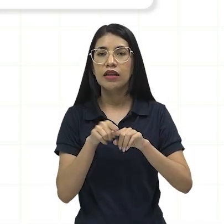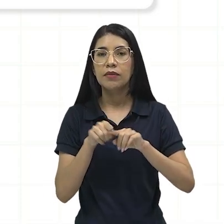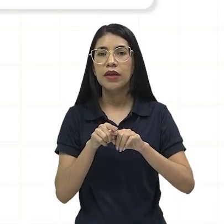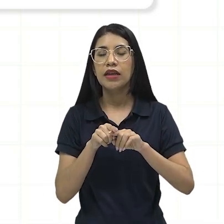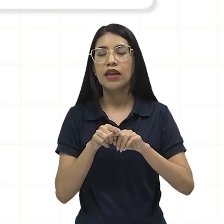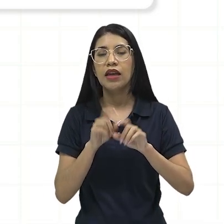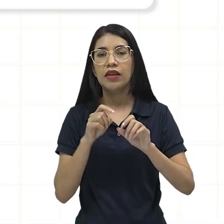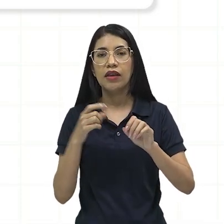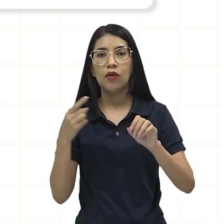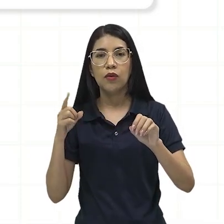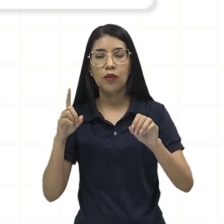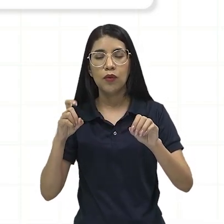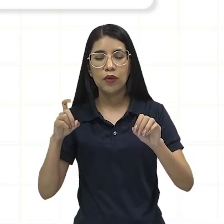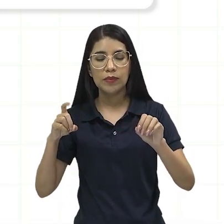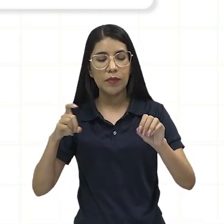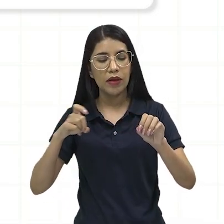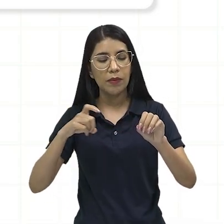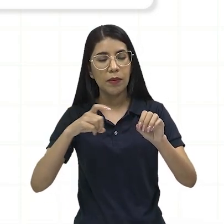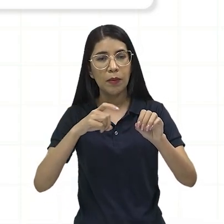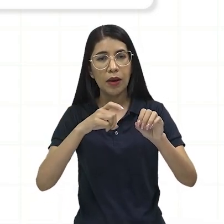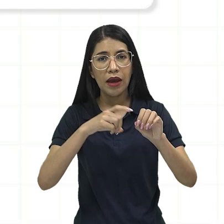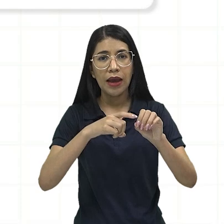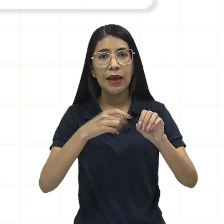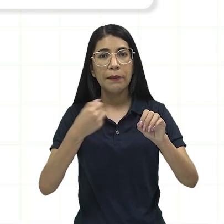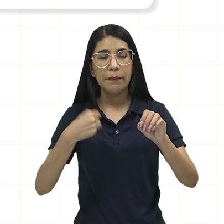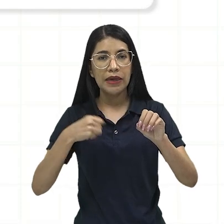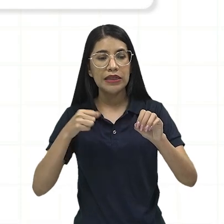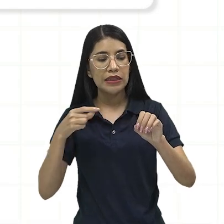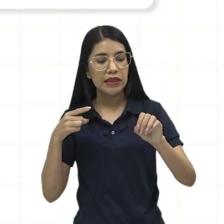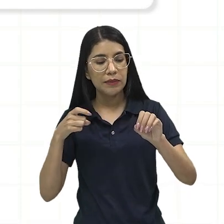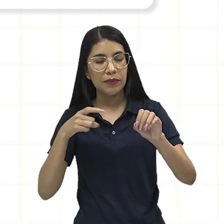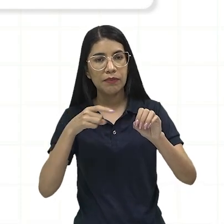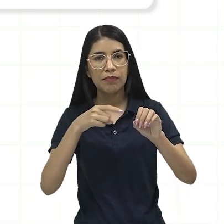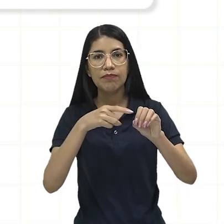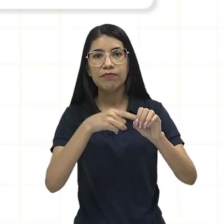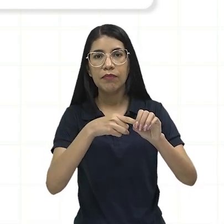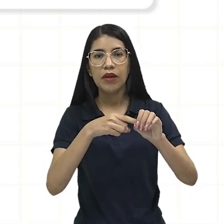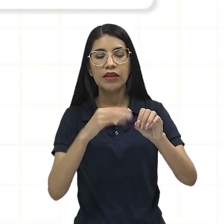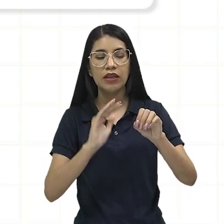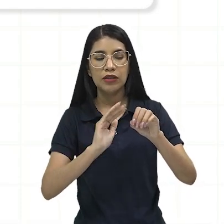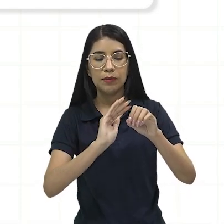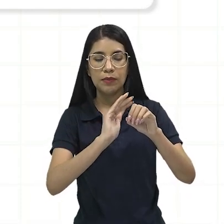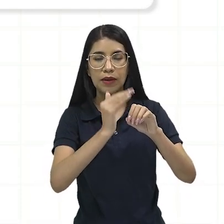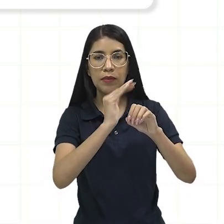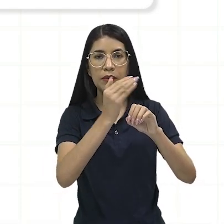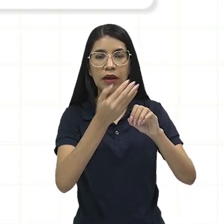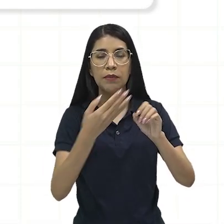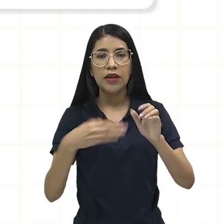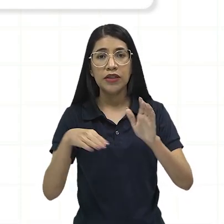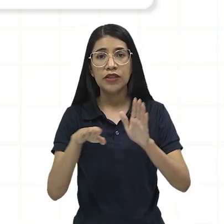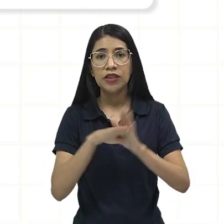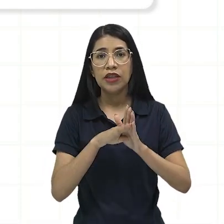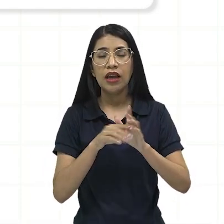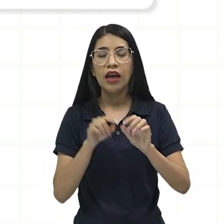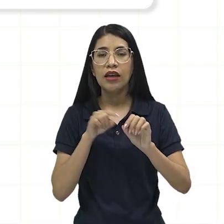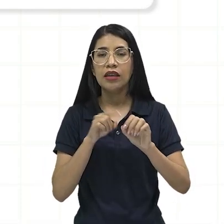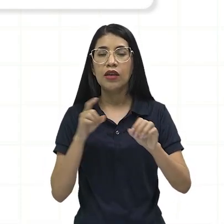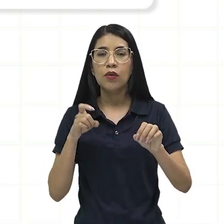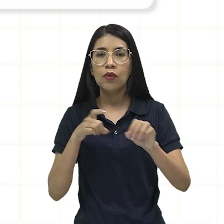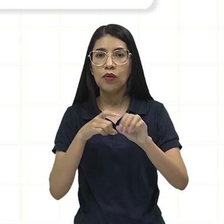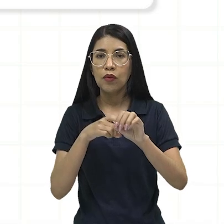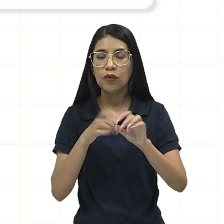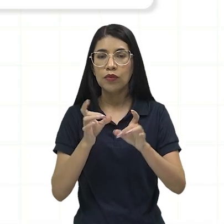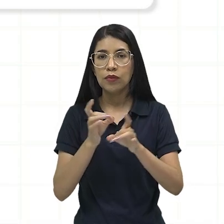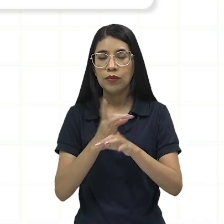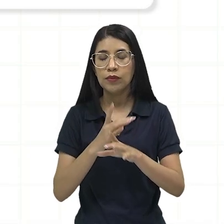pelo espermatozoide, ou seja, ele vai ter que ultrapassar todas essas camadas até chegar, né, a fecundar